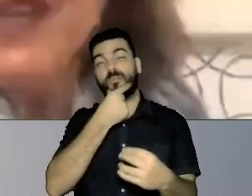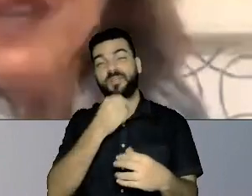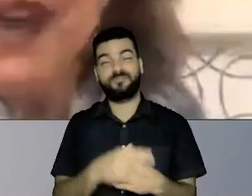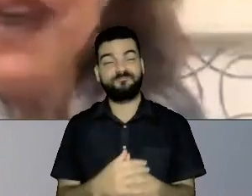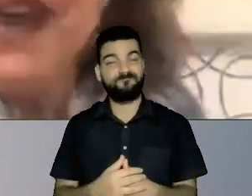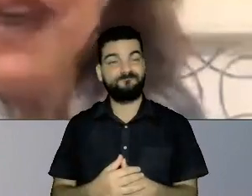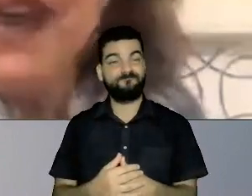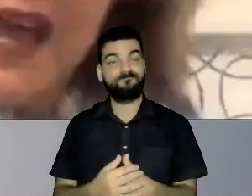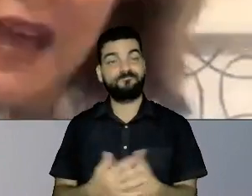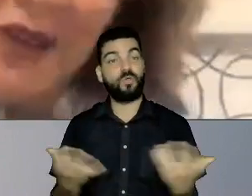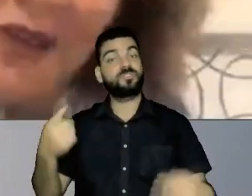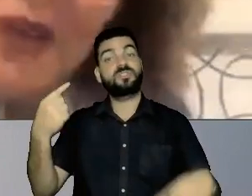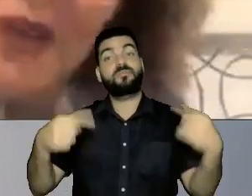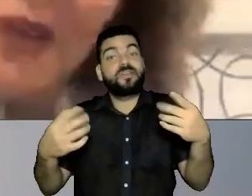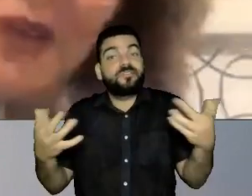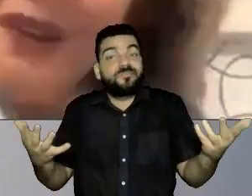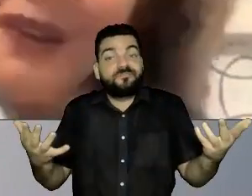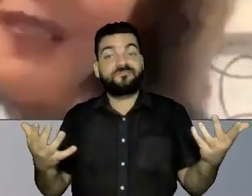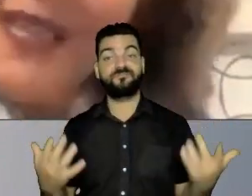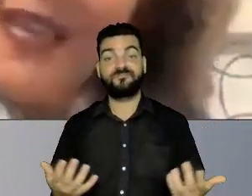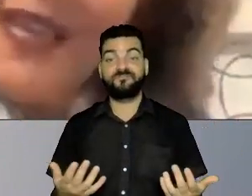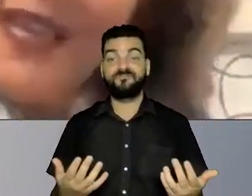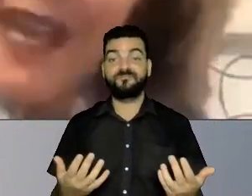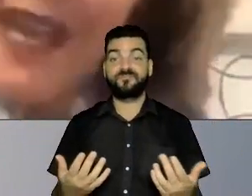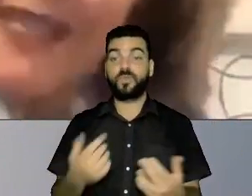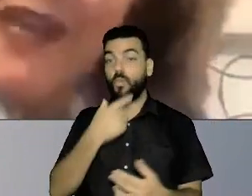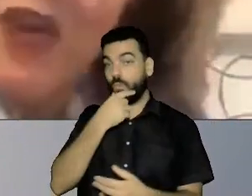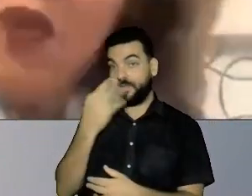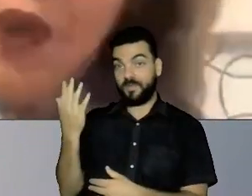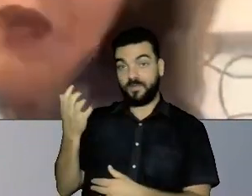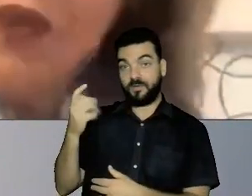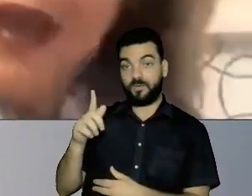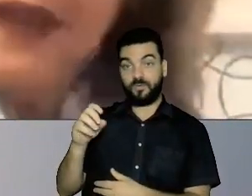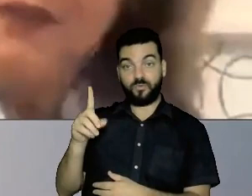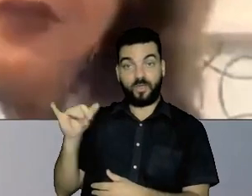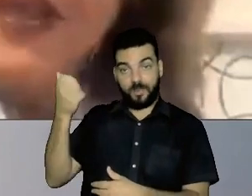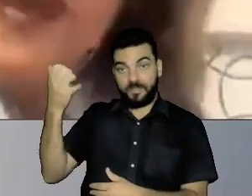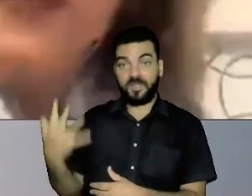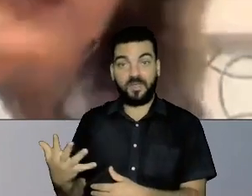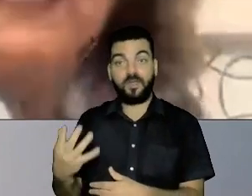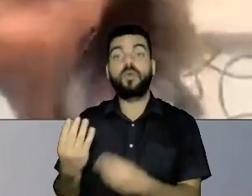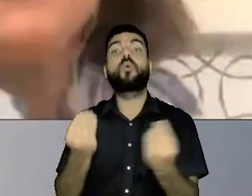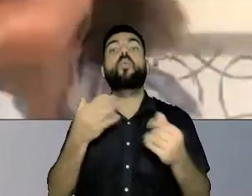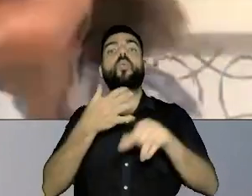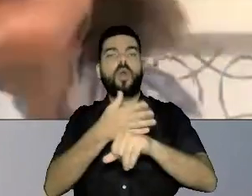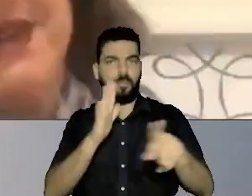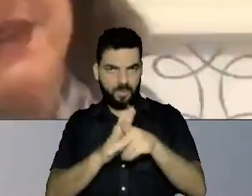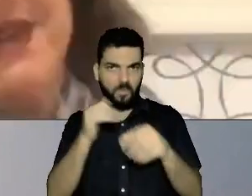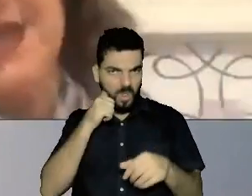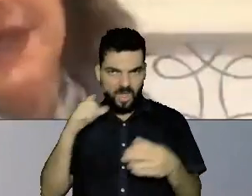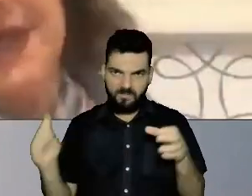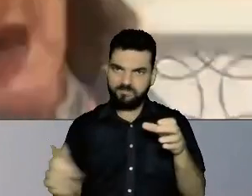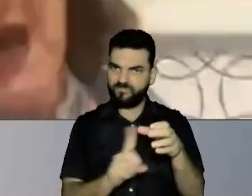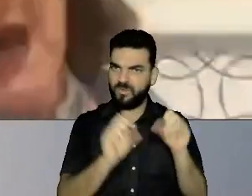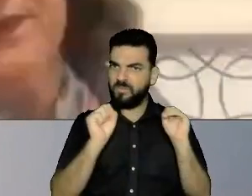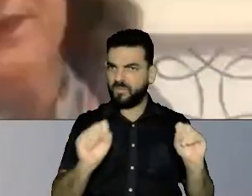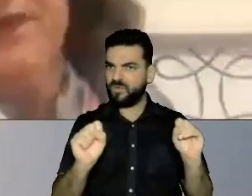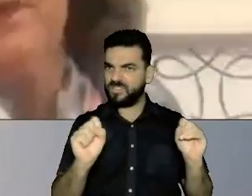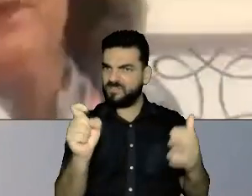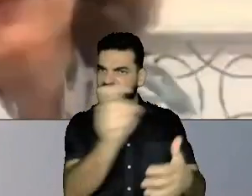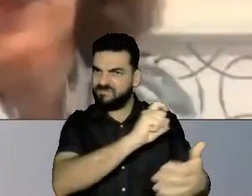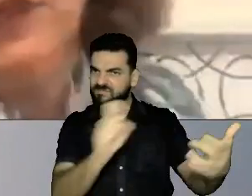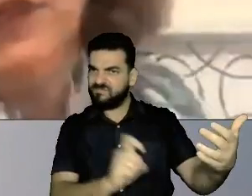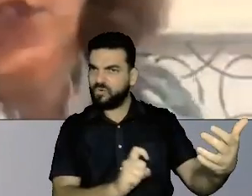que eu sei que a Lu Godoy queria fazer era essa: qual o lugar da mulher nesse